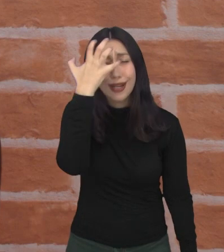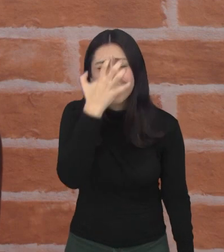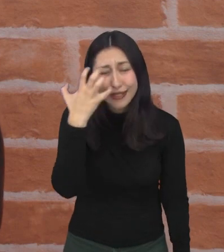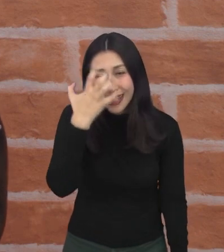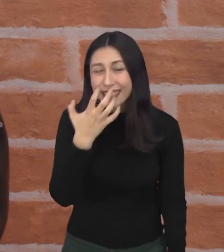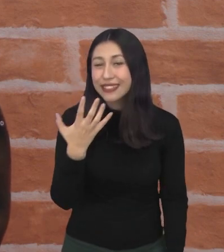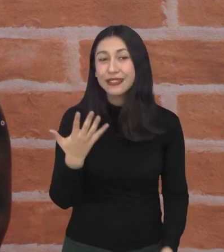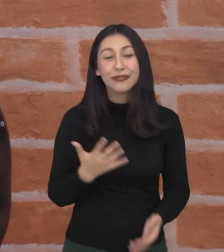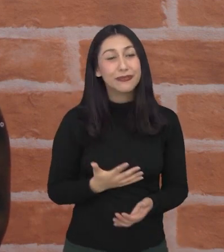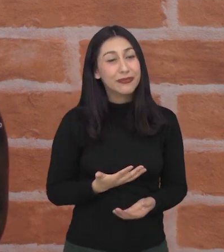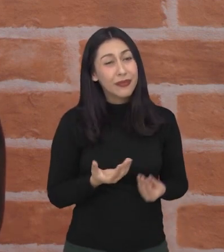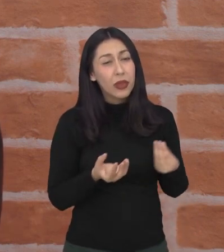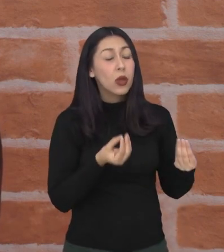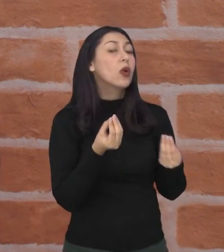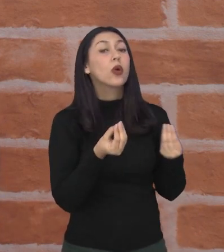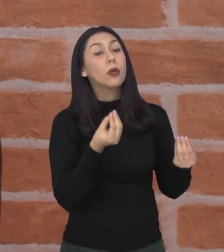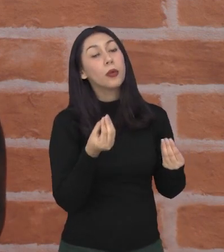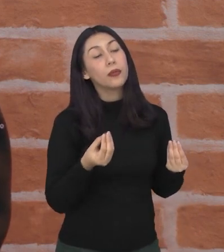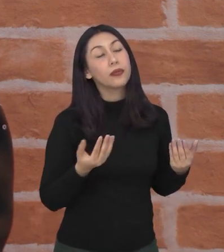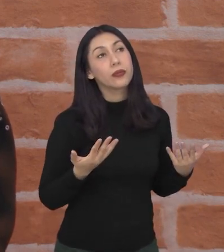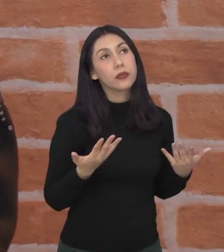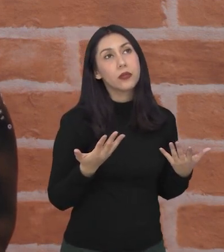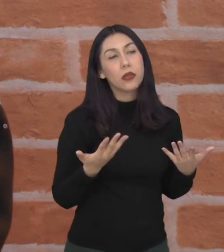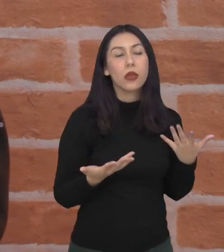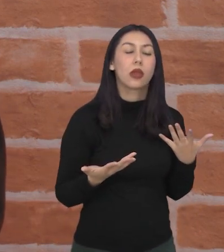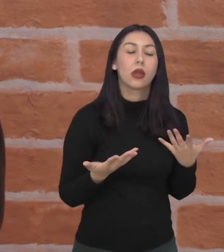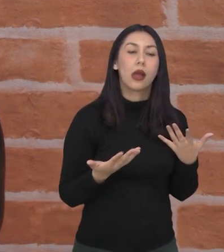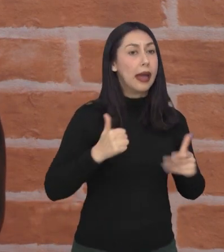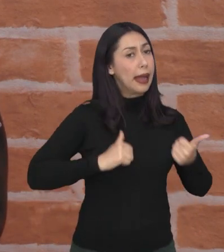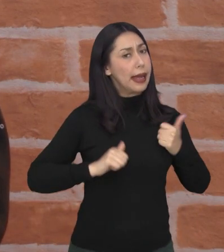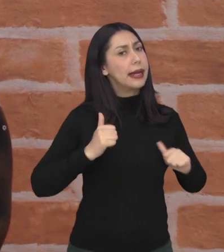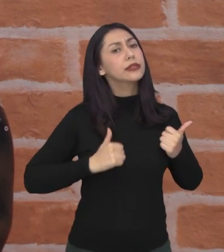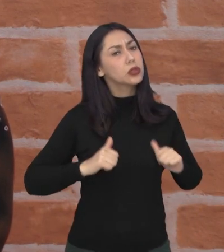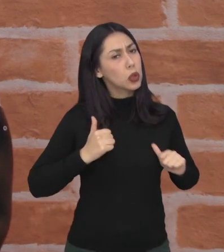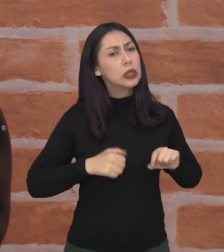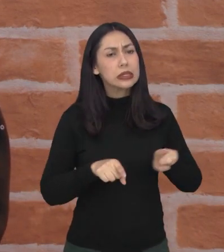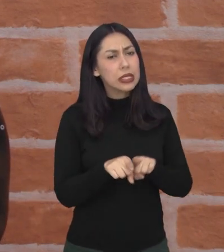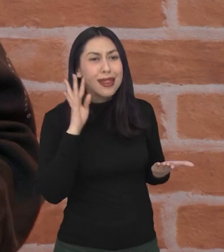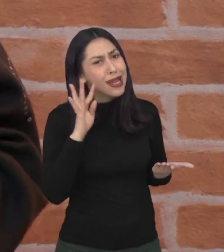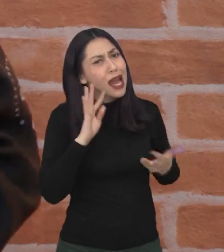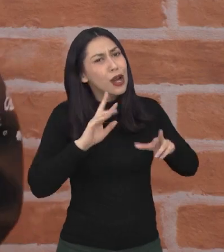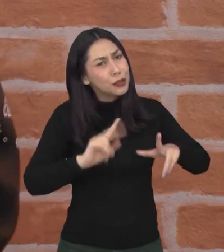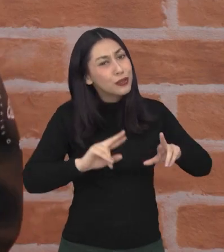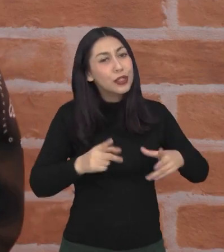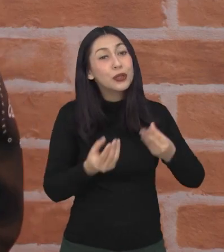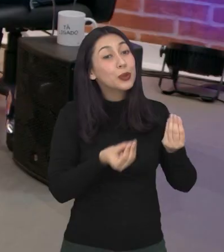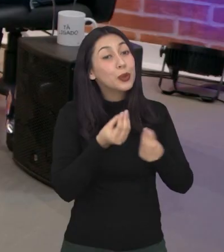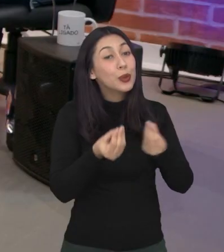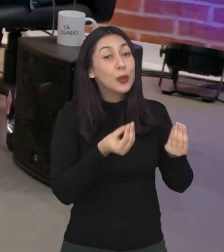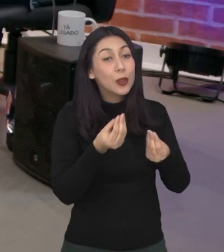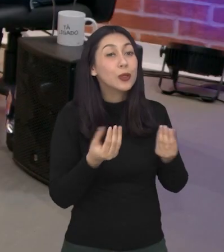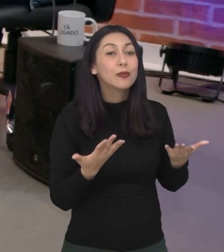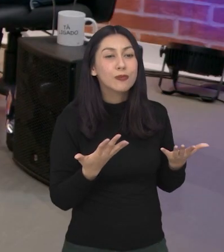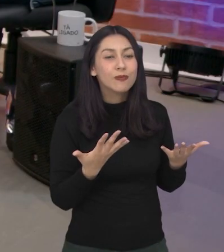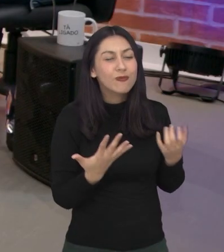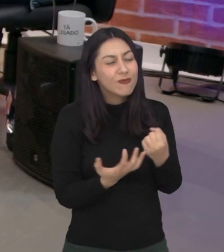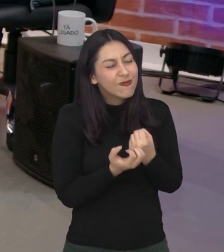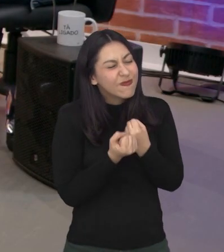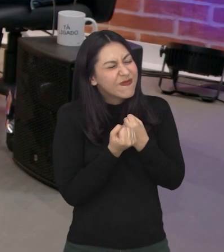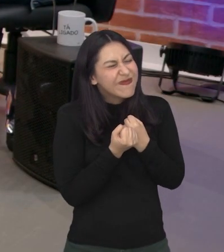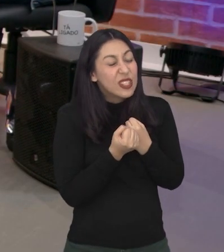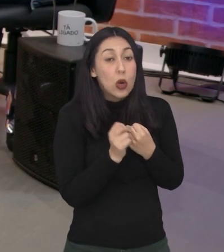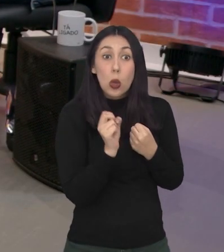época tinha elenco do sítio em outros parques também, mas eu acabei ficando nesse mesmo, que é o mais conhecido, né? O museu mesmo, que fica ali perto